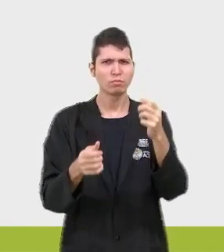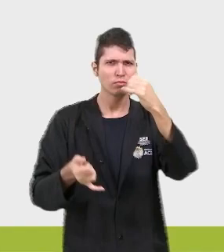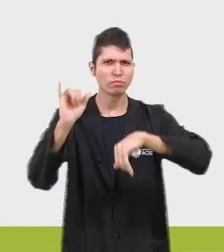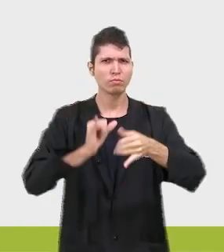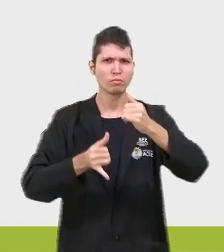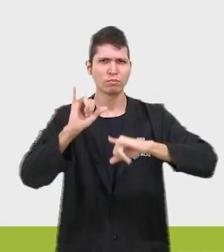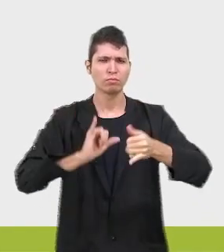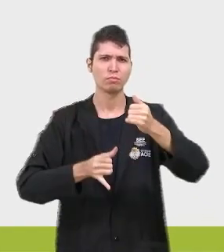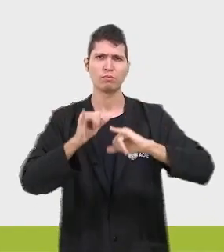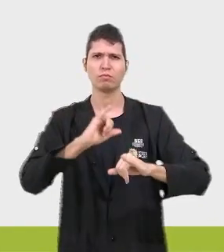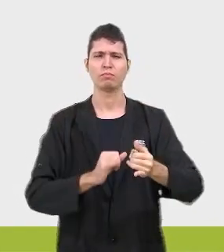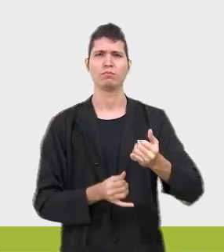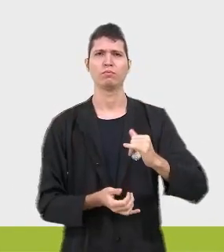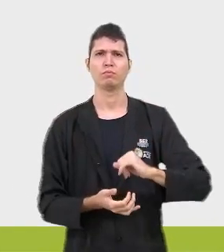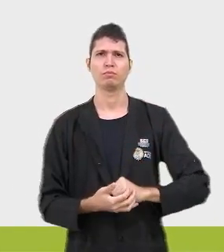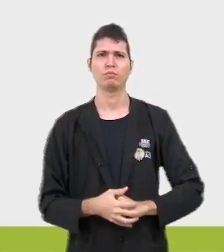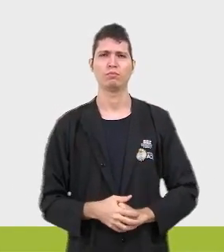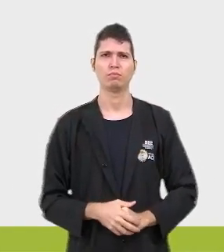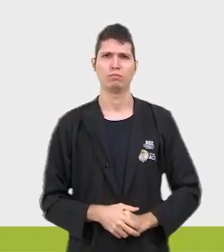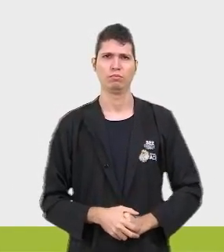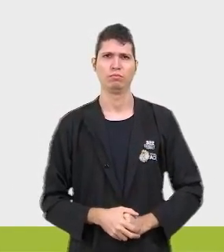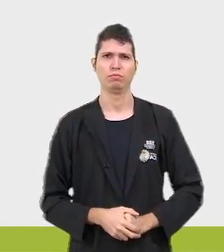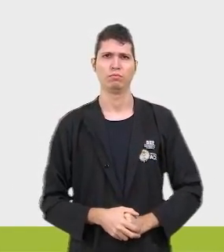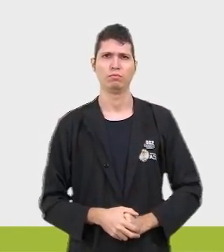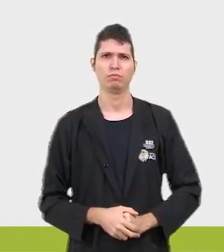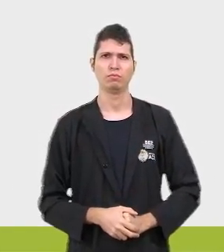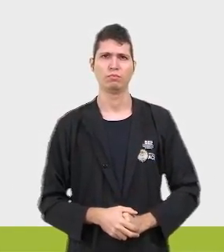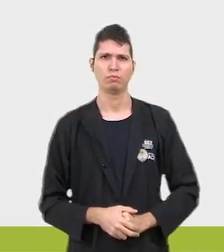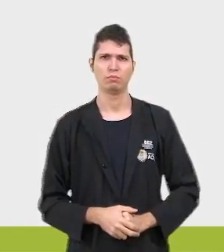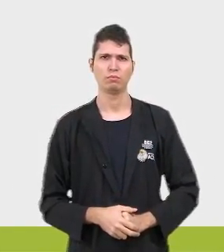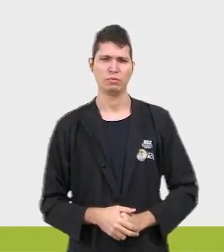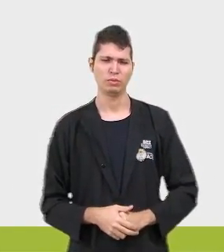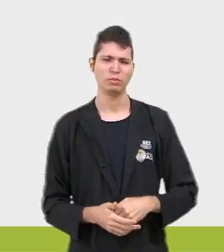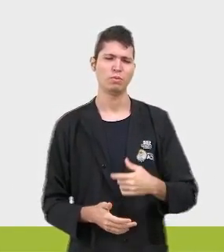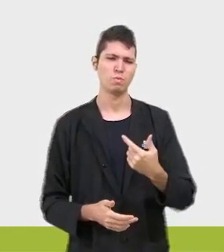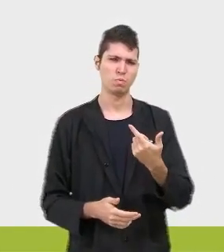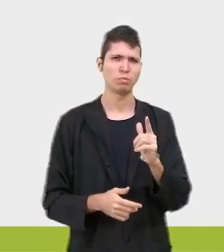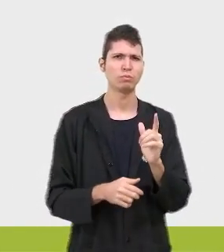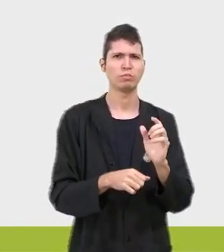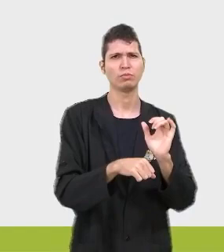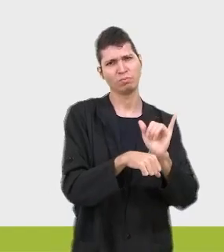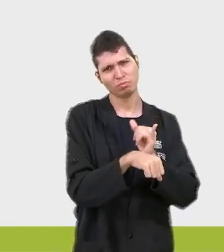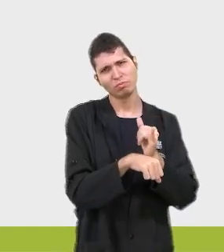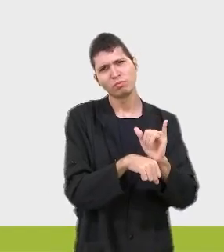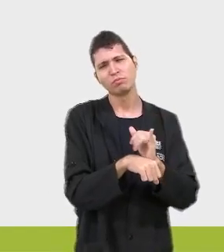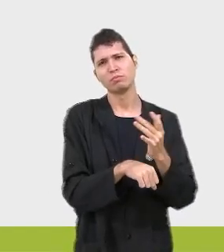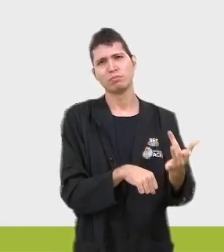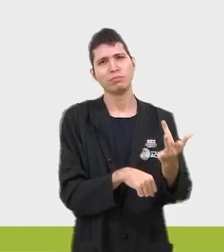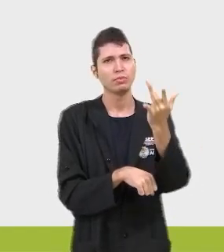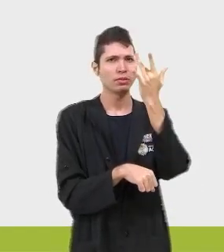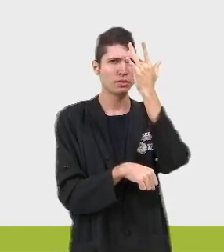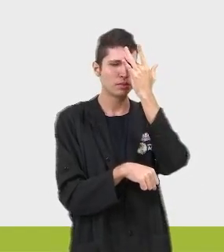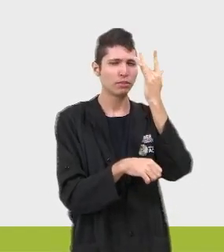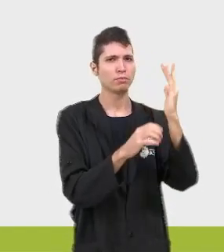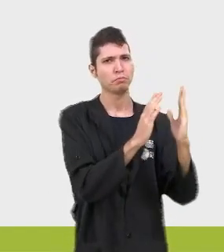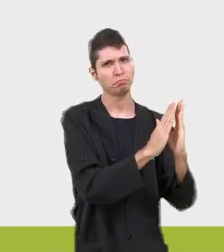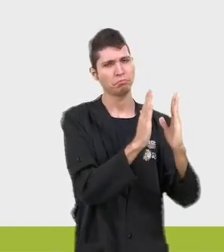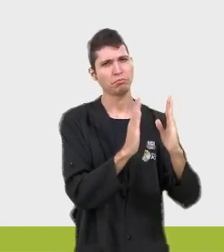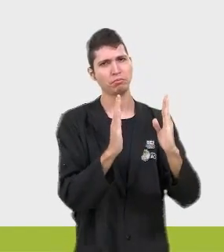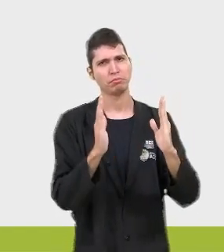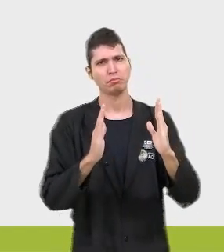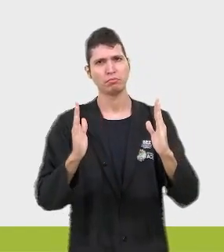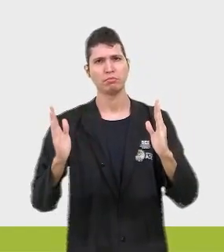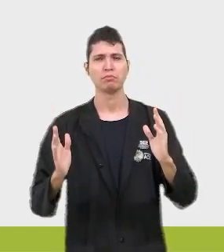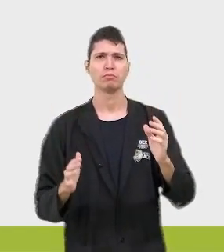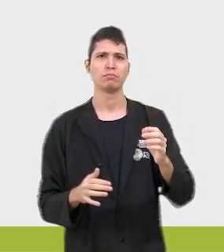elementos? Existe uma forma bem mais fácil, né, de decorar essa sequência, que é através de